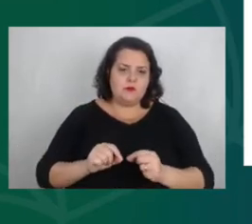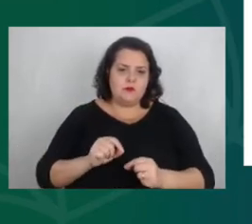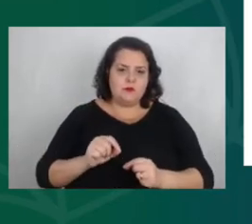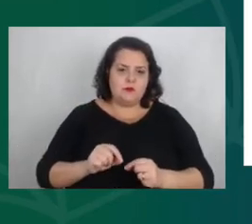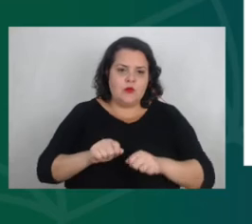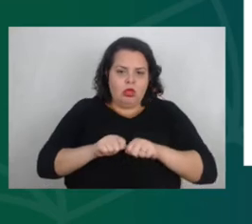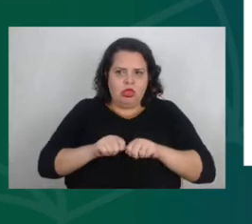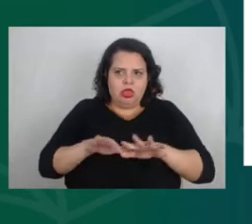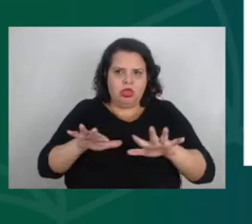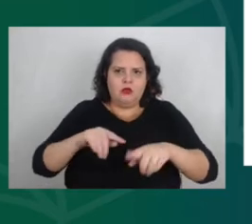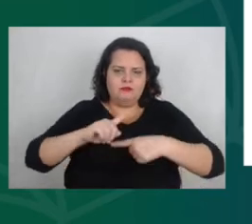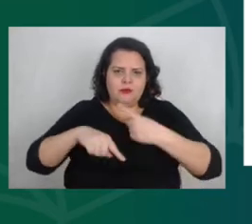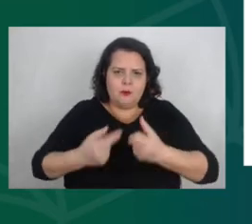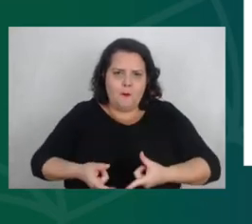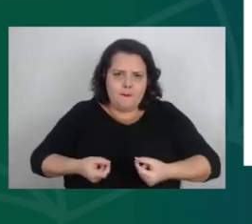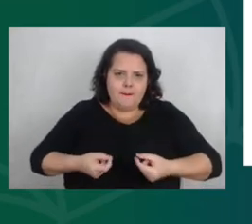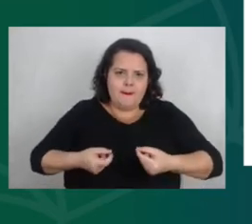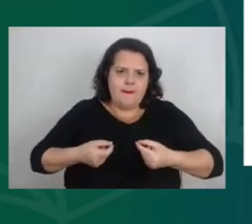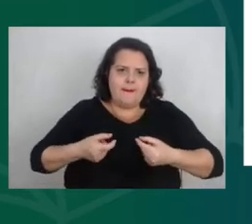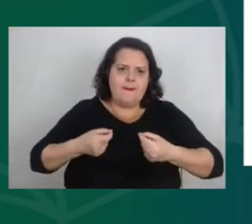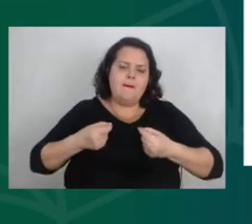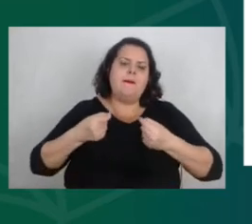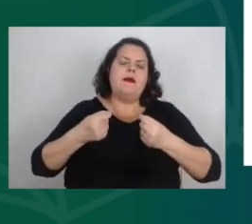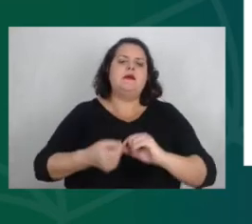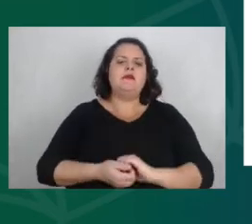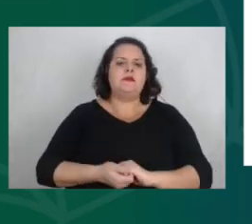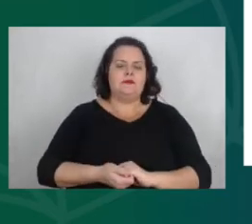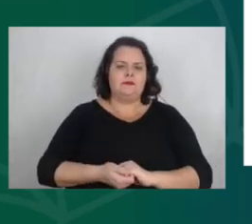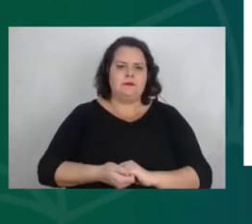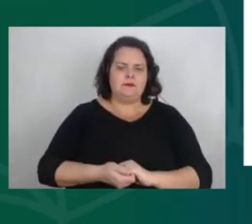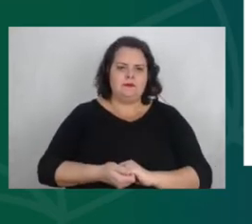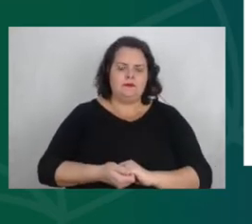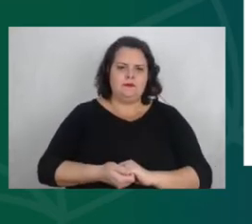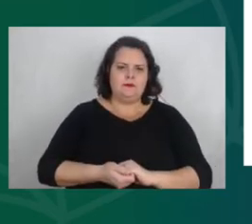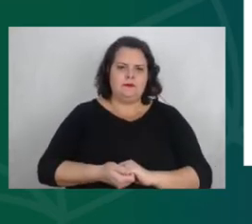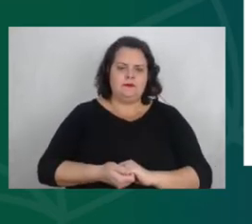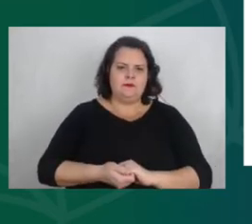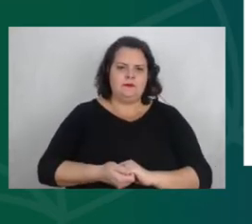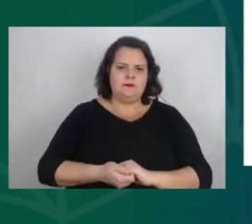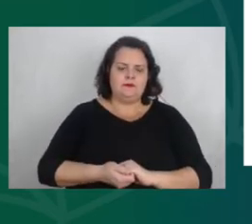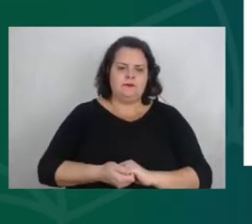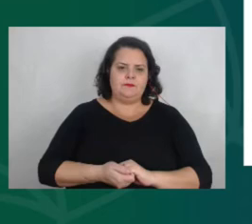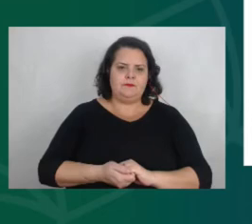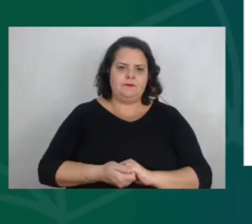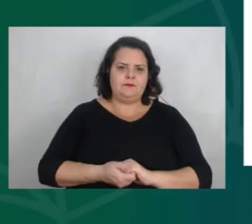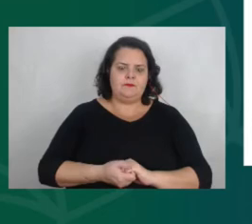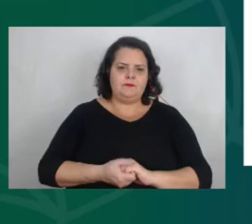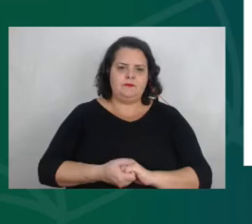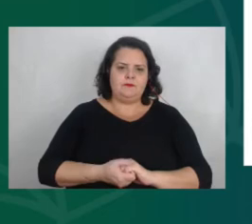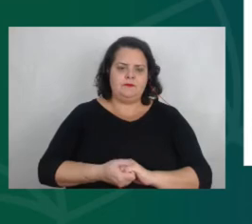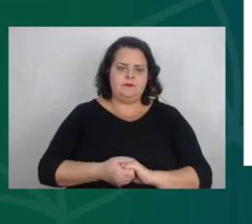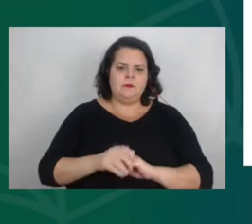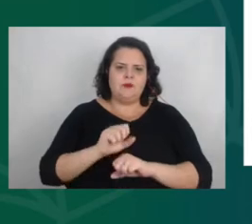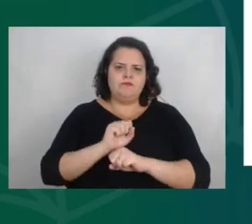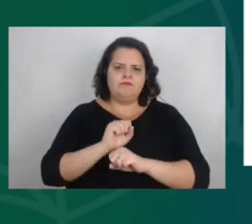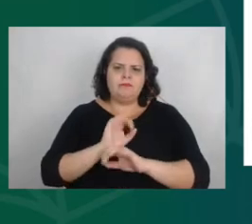tumor. No próximo slide, vamos ver isso, como isso acontece. Você me ouve, Deise? Você ouviu,